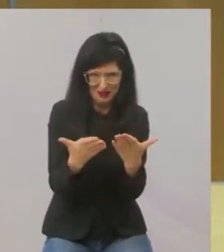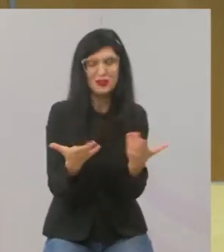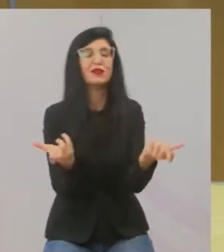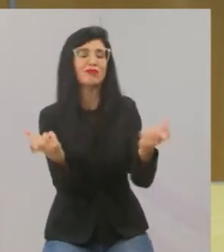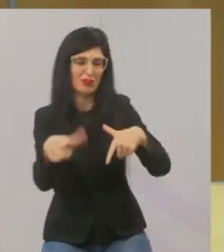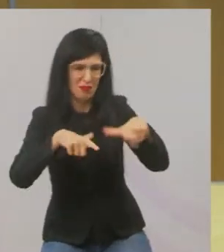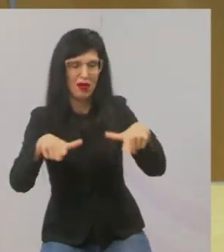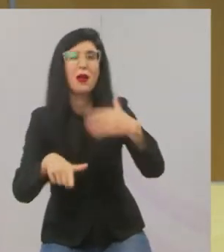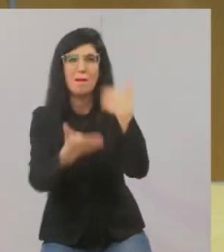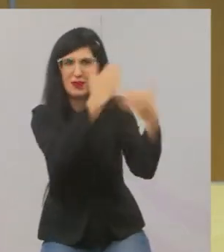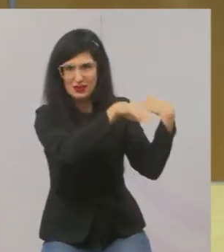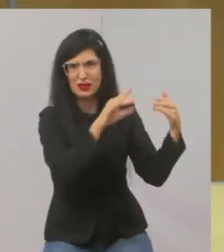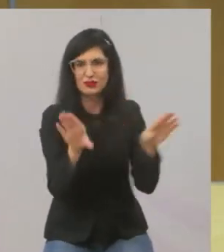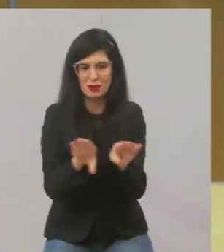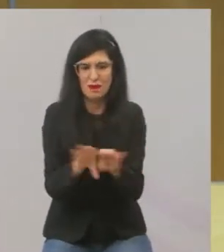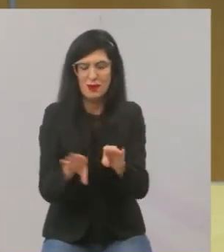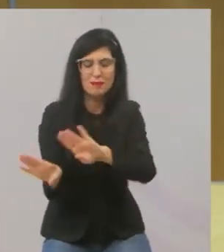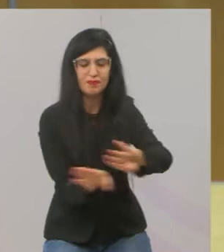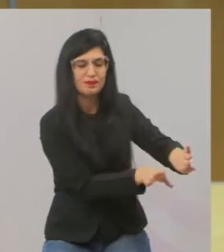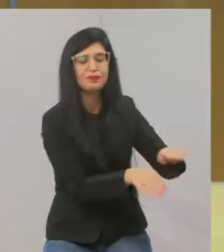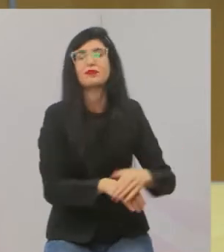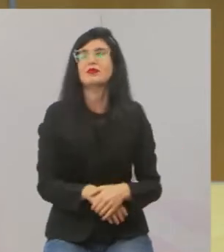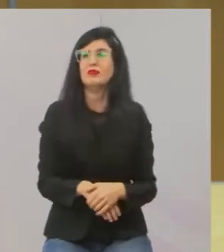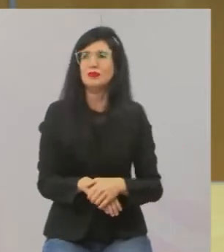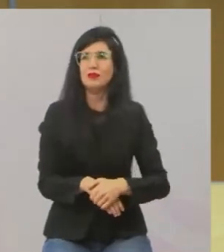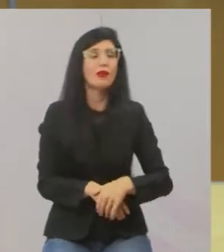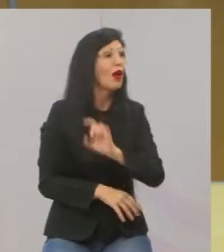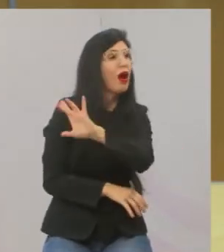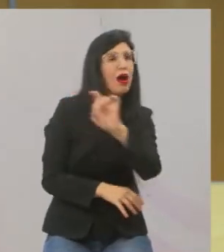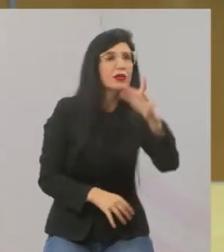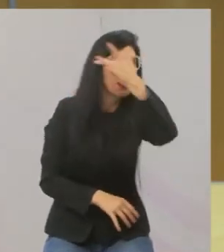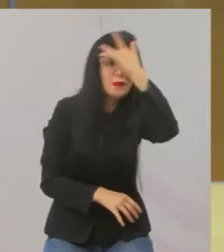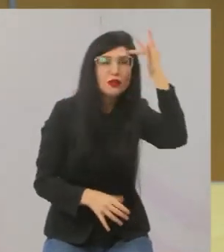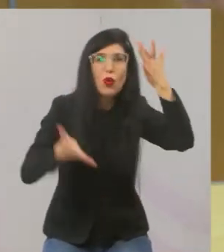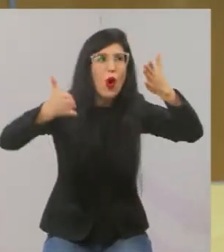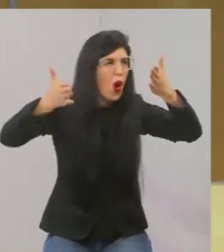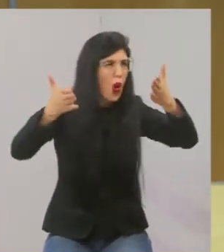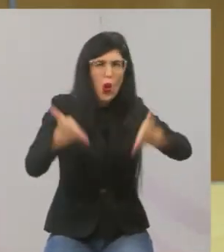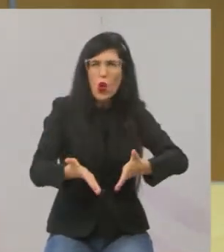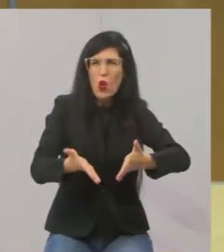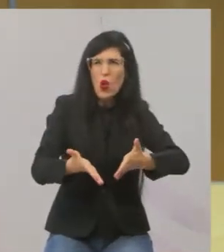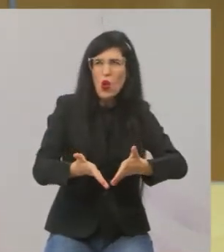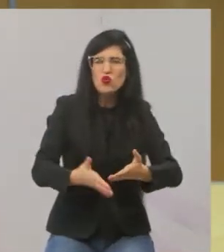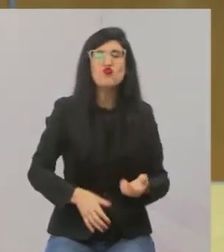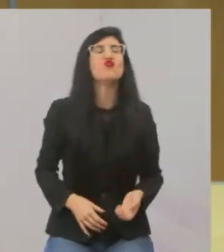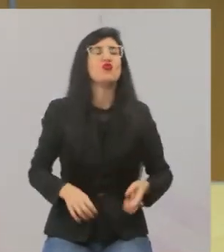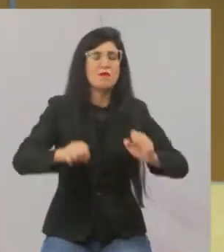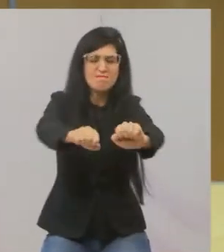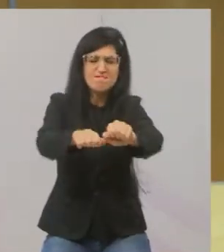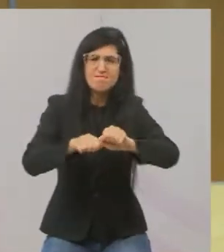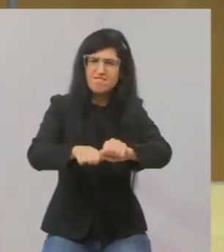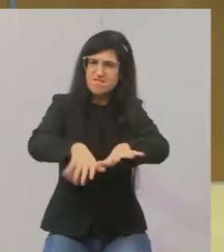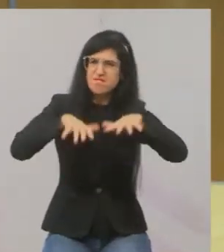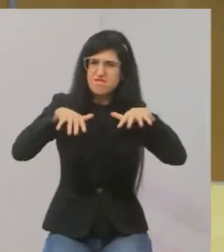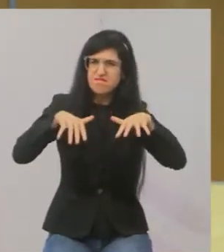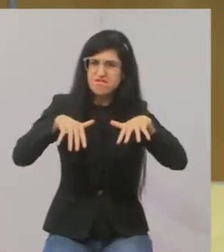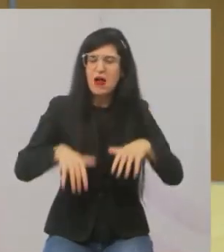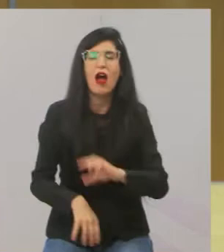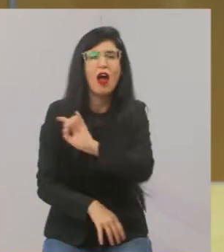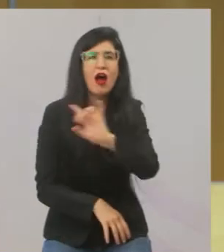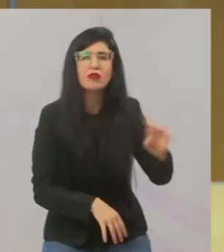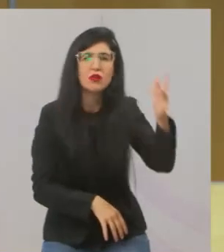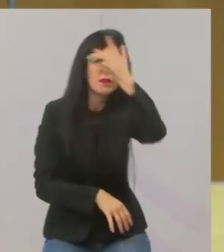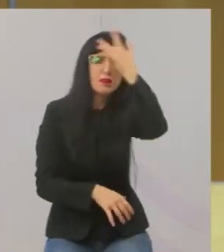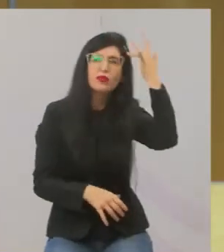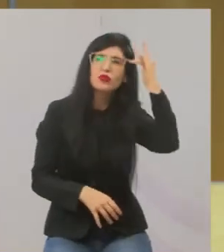Fazer um pedido para vocês, analisar a consciência de cada um que está aqui na tribuna hoje. Cada um que está nesse plenário, cada um que está no interior da